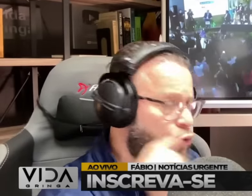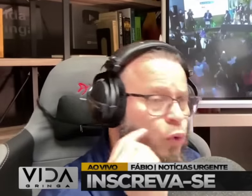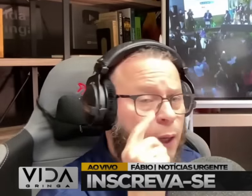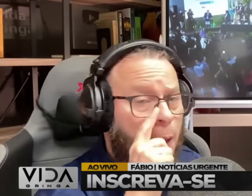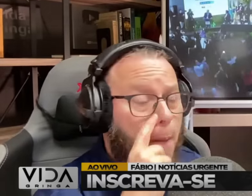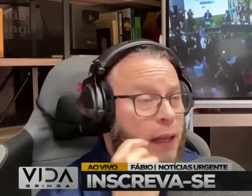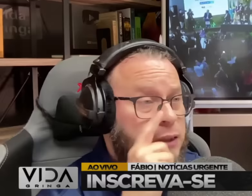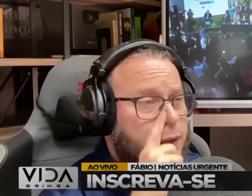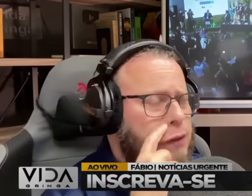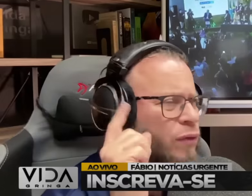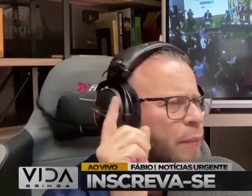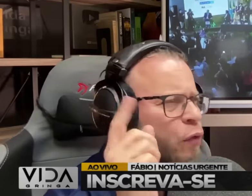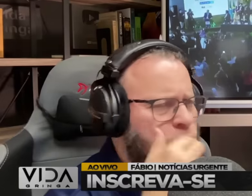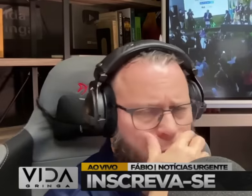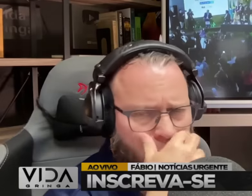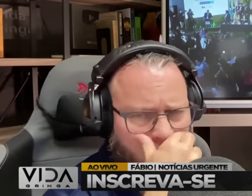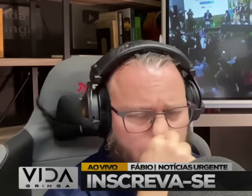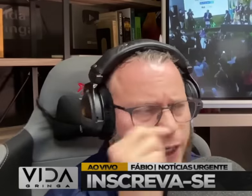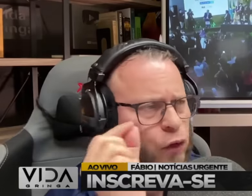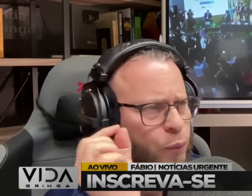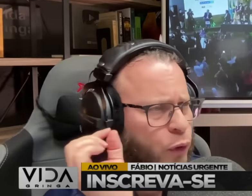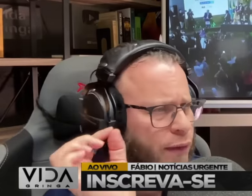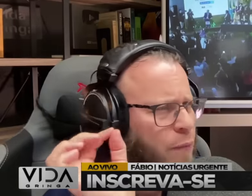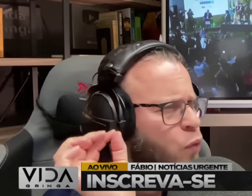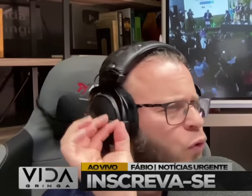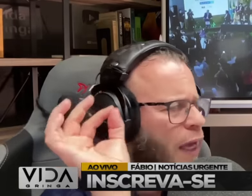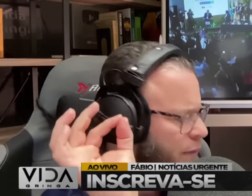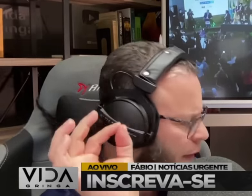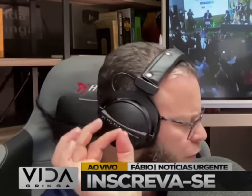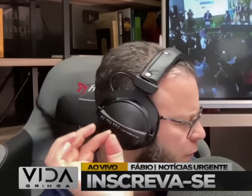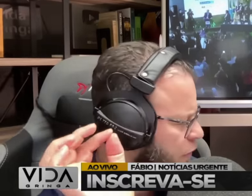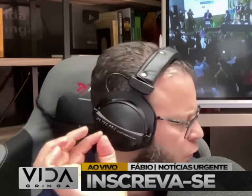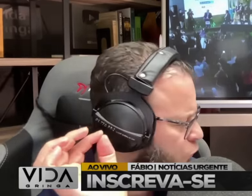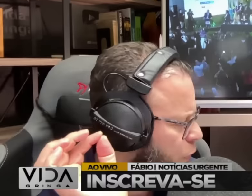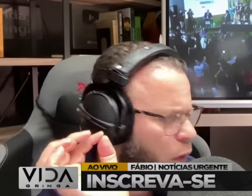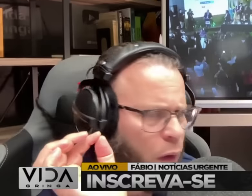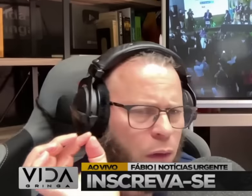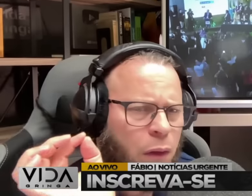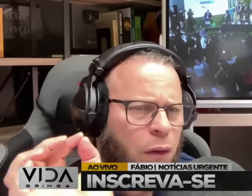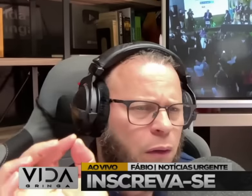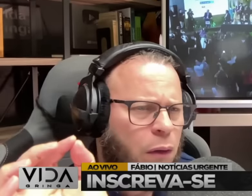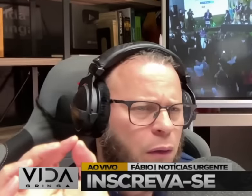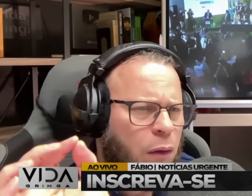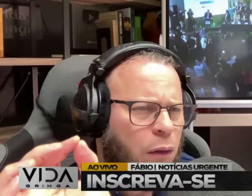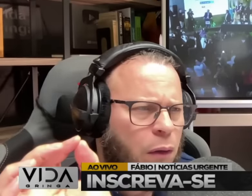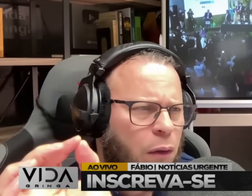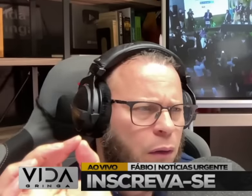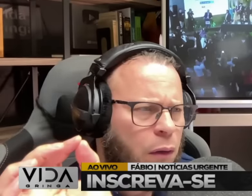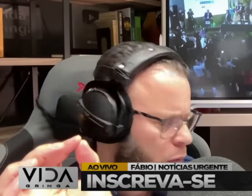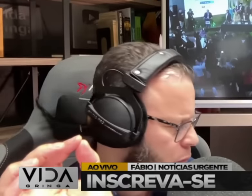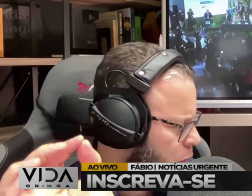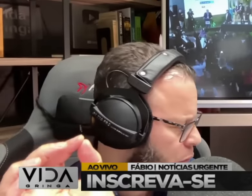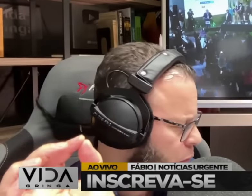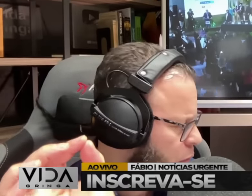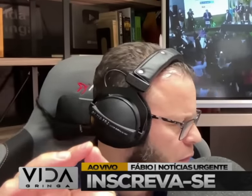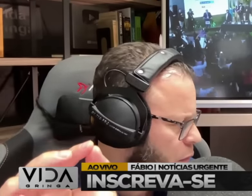só, escuta. Presta atenção. Não dá para ouvir direito porque está muito lá atrás, mas tenta ouvir. Ó.